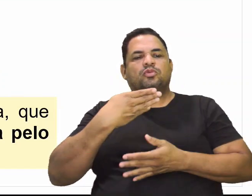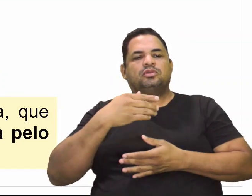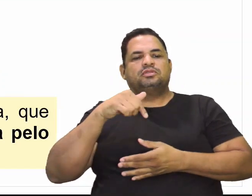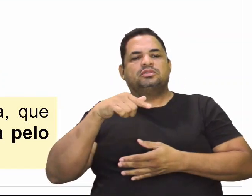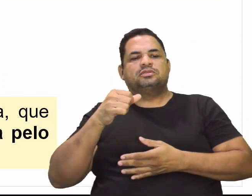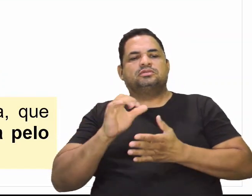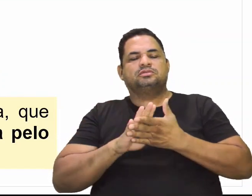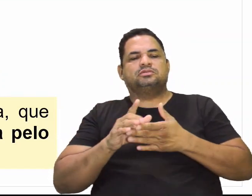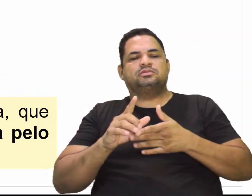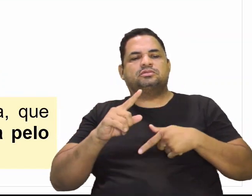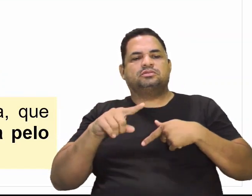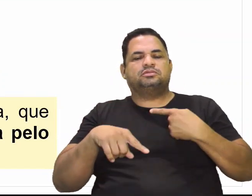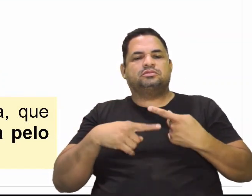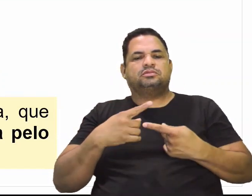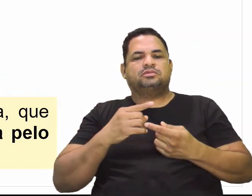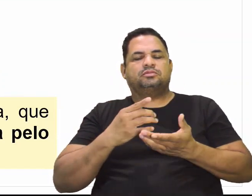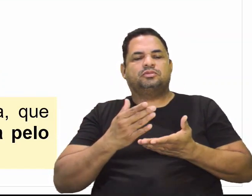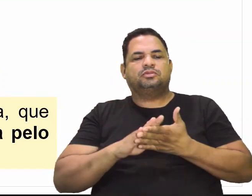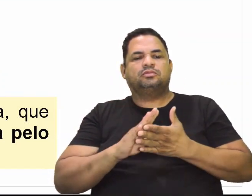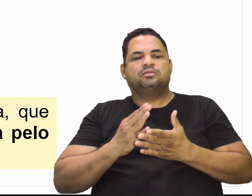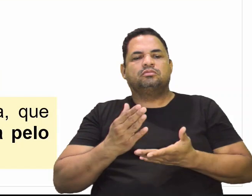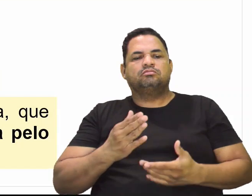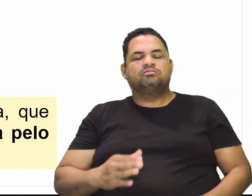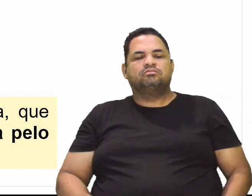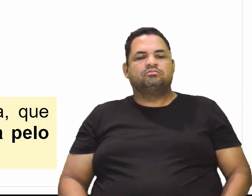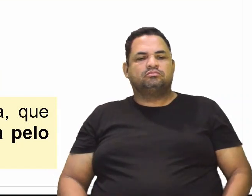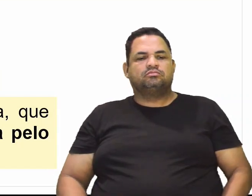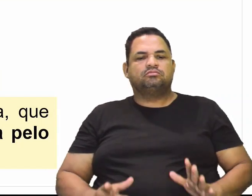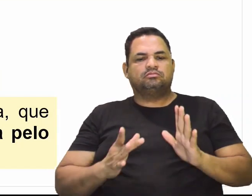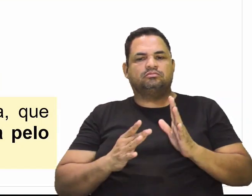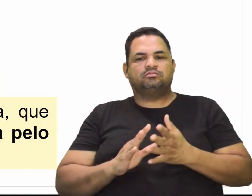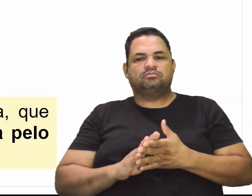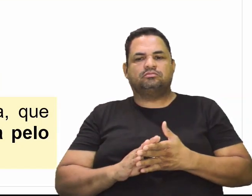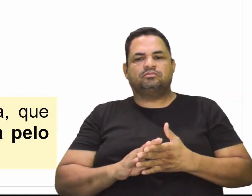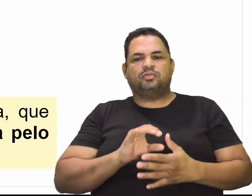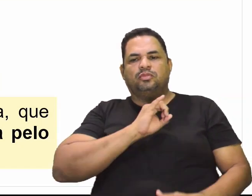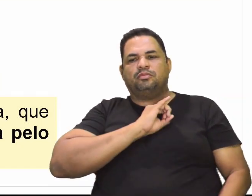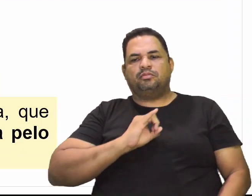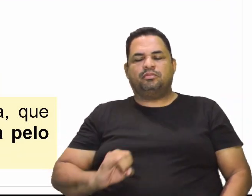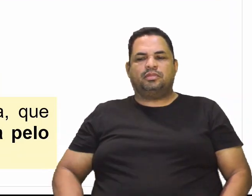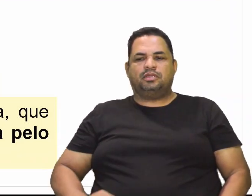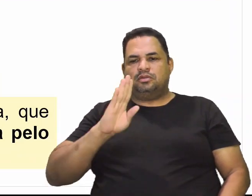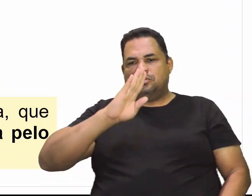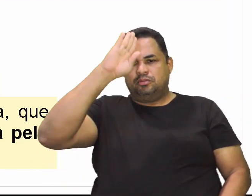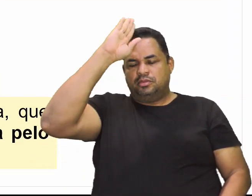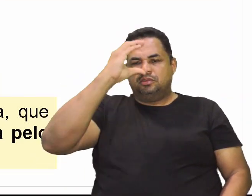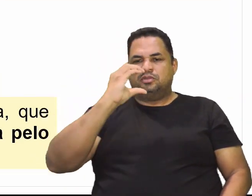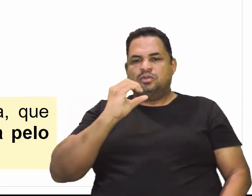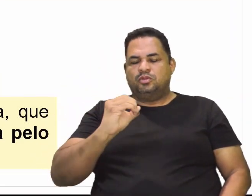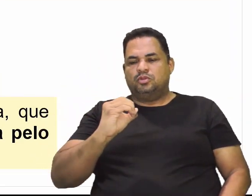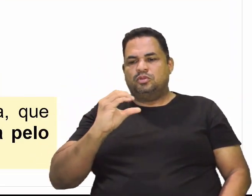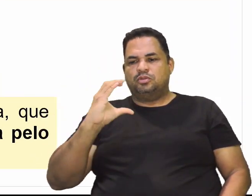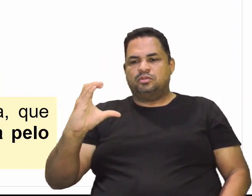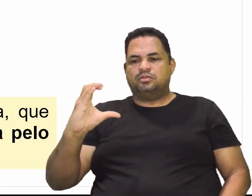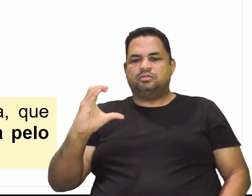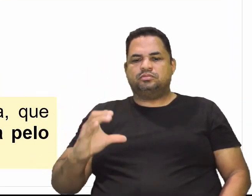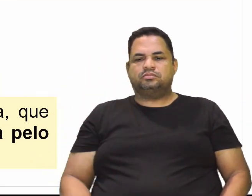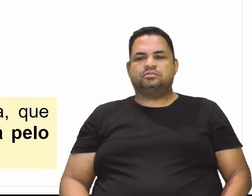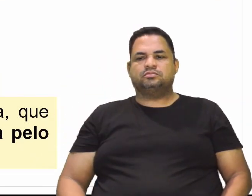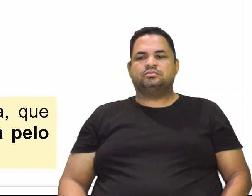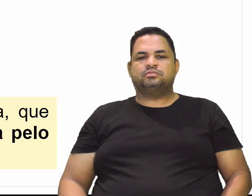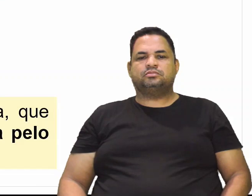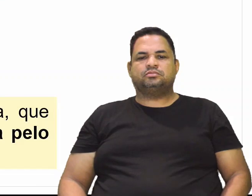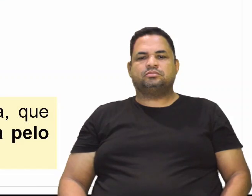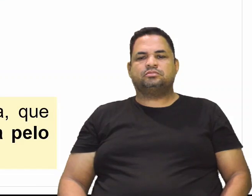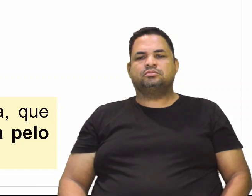O Império Romano do Ocidente. Porque do Oriente vai acabar um pouco mais na frente, 1500